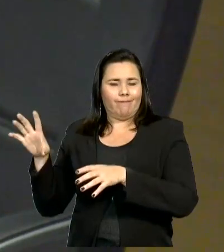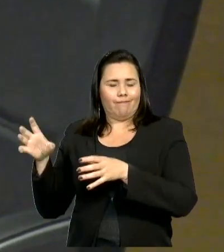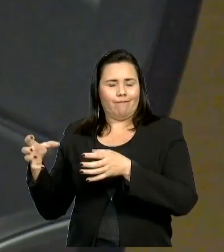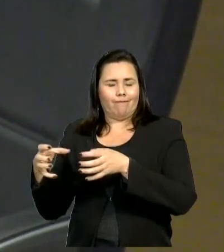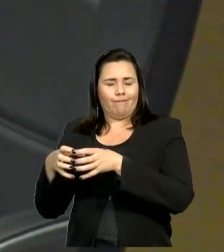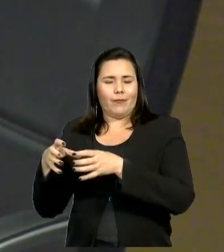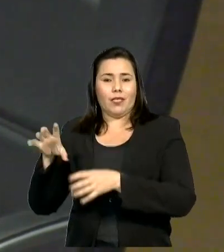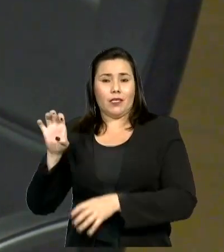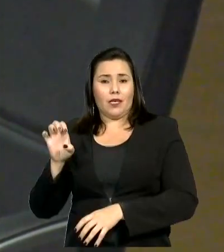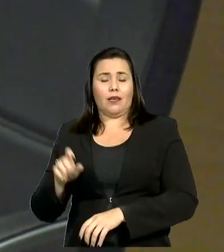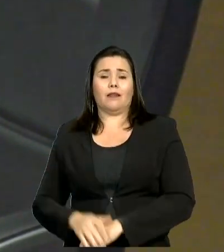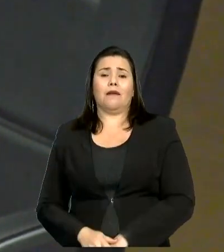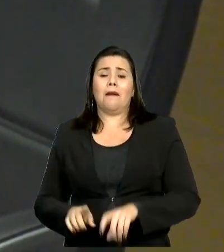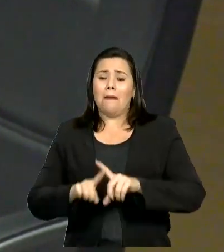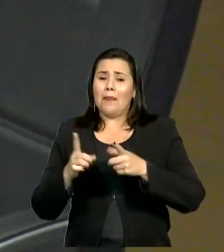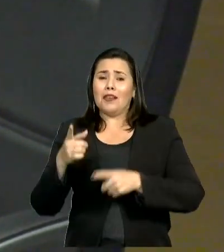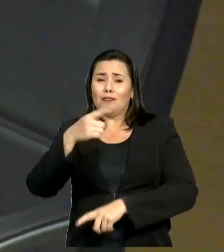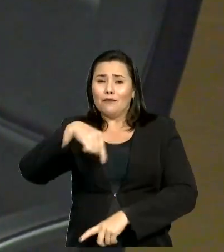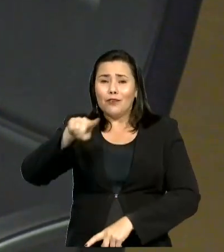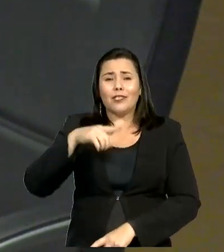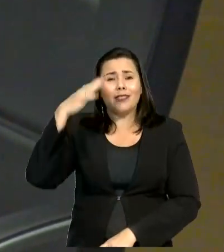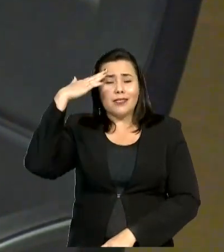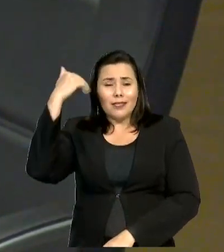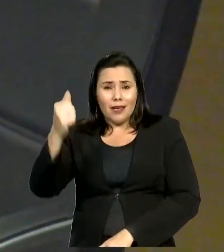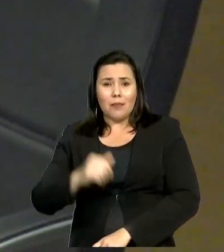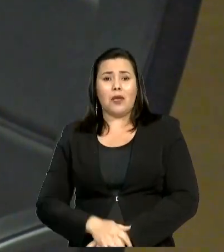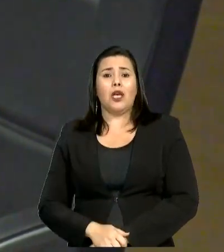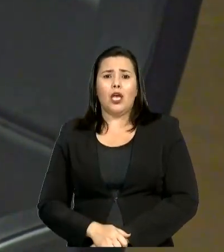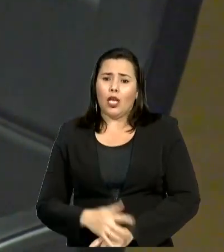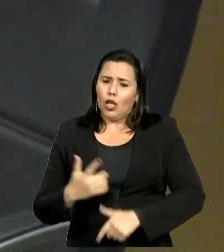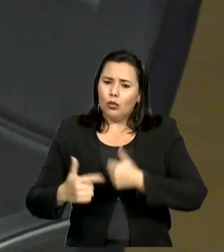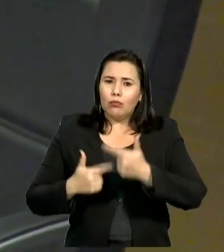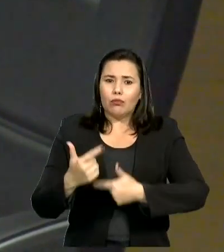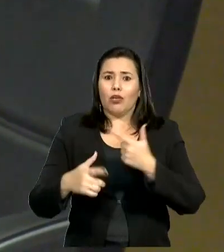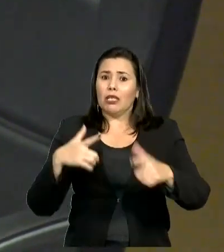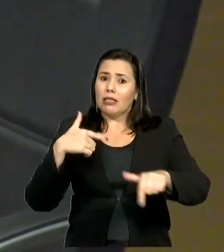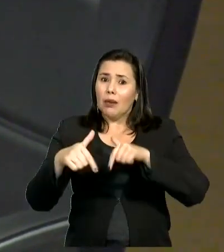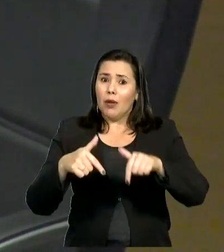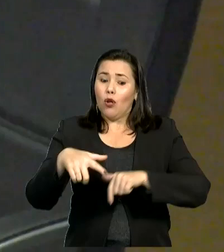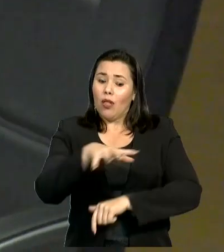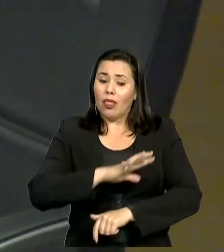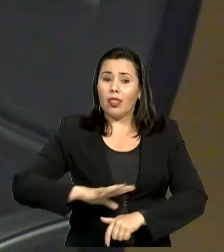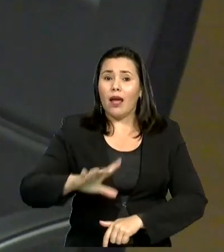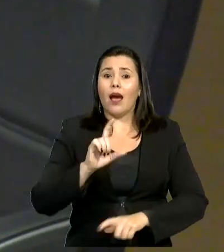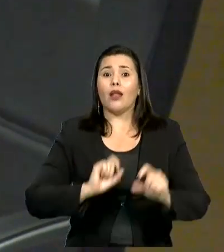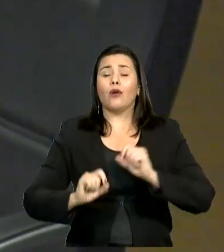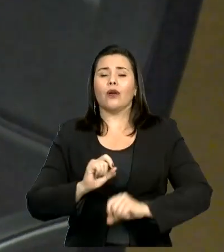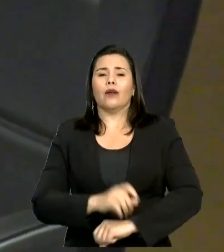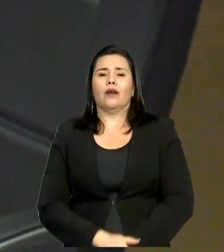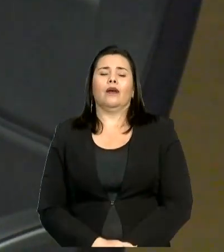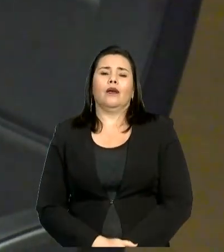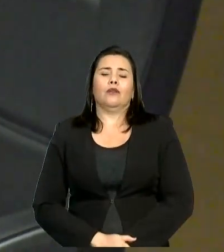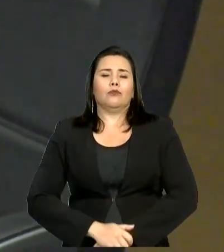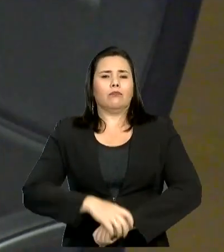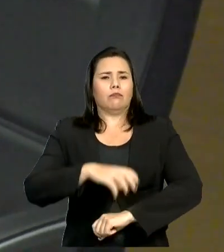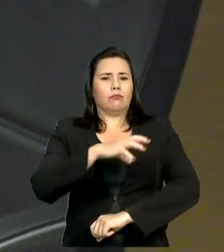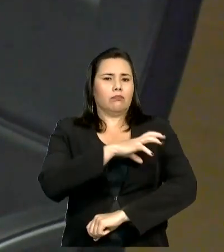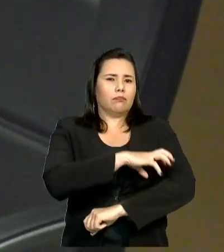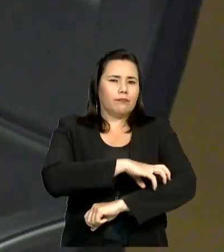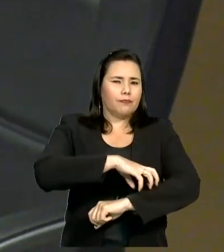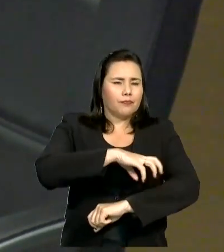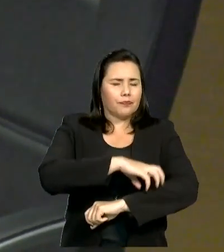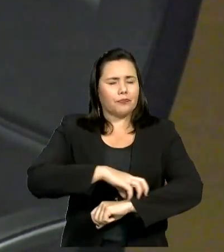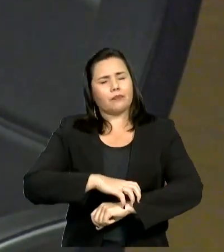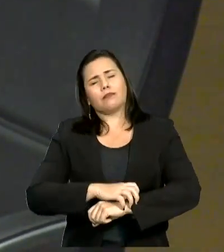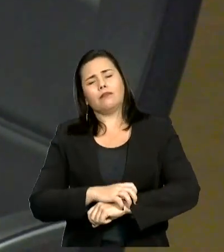maiores obras para o agronegócio do Maranhão, que foi a estrada de balsas para um povoado que fica